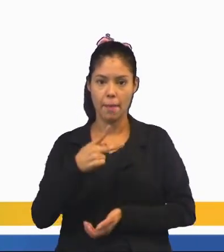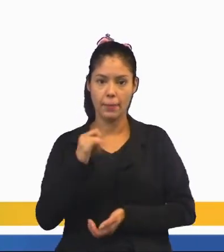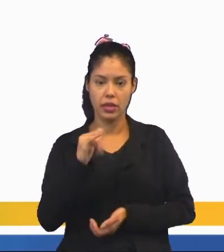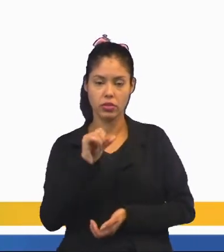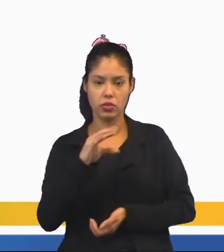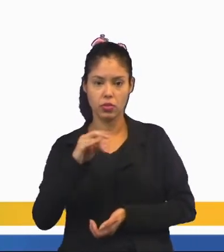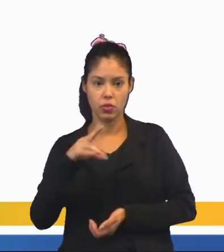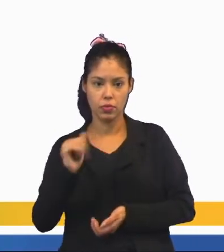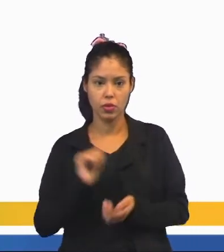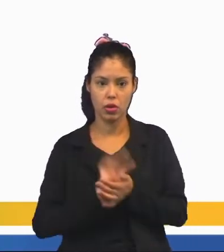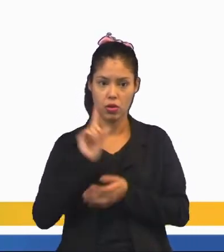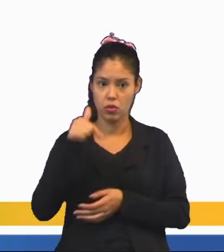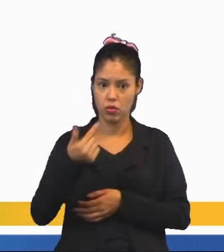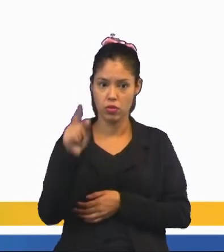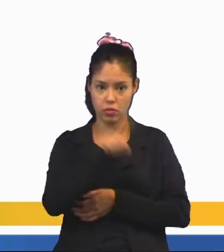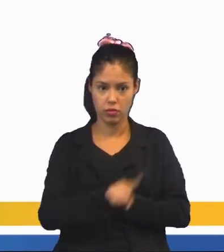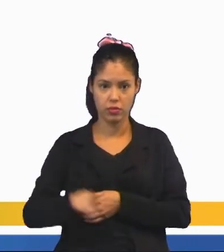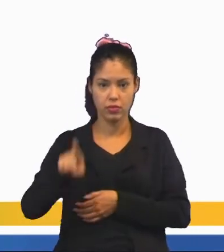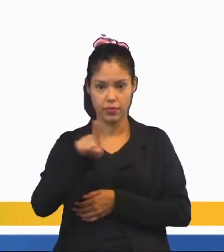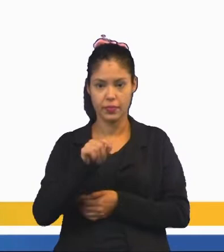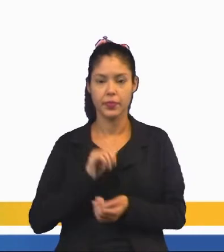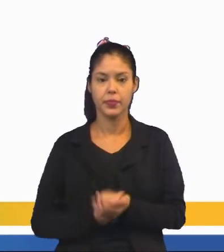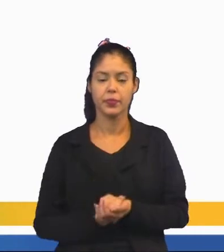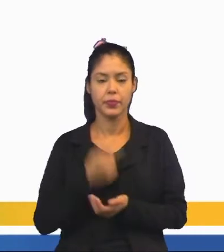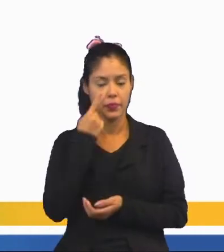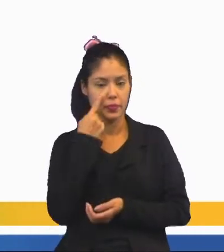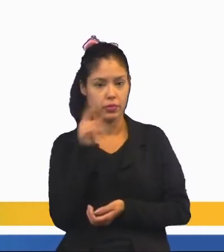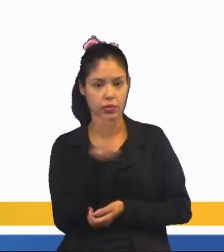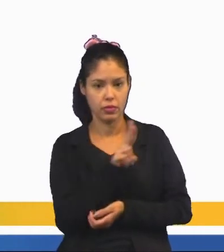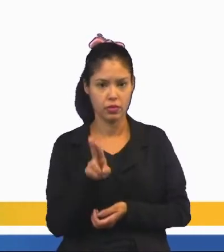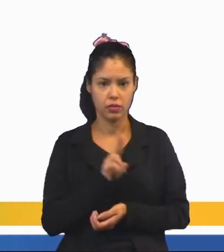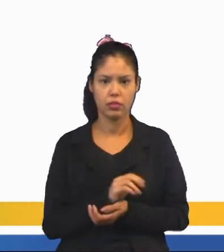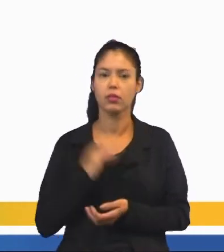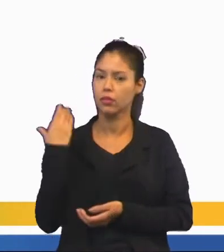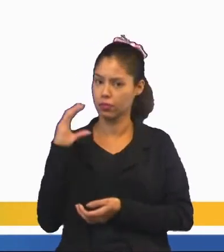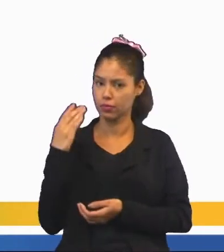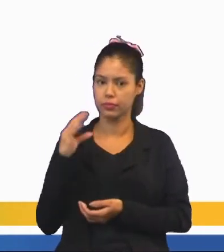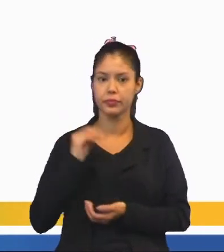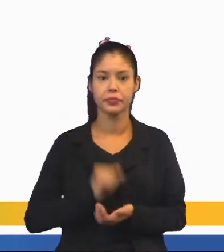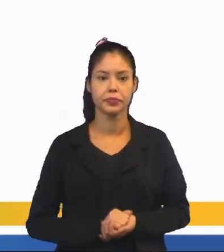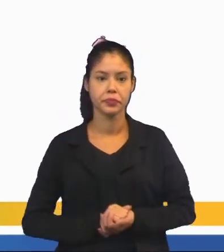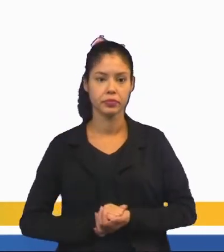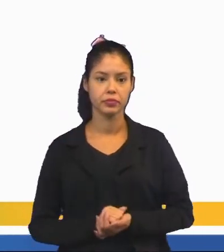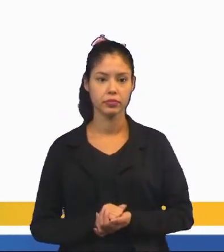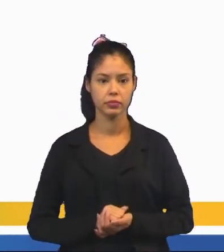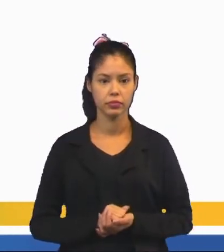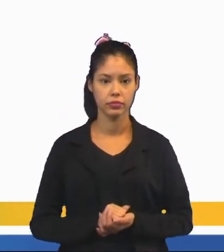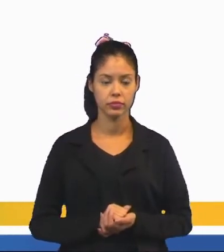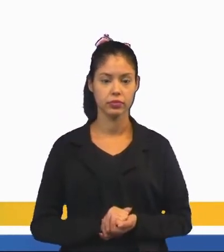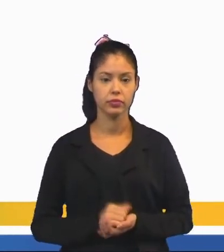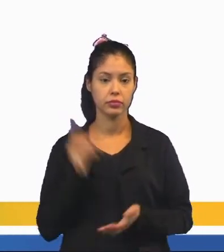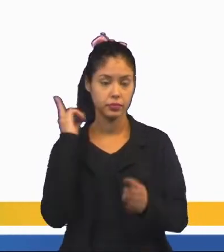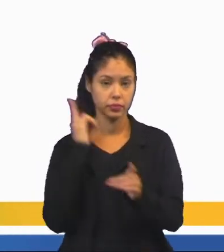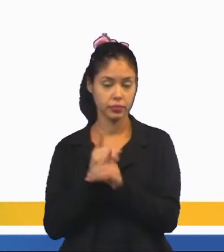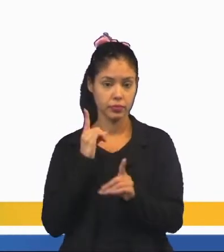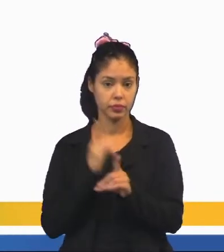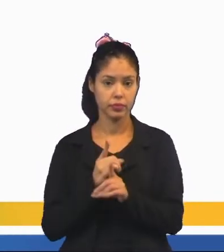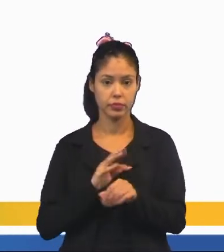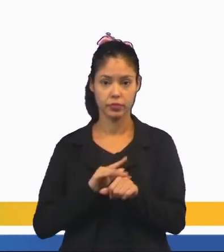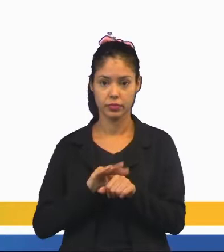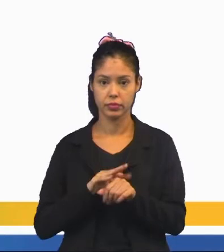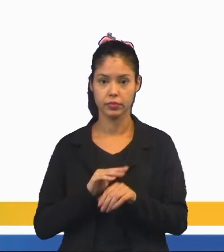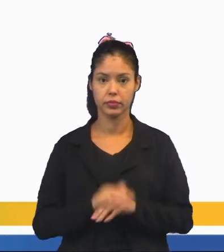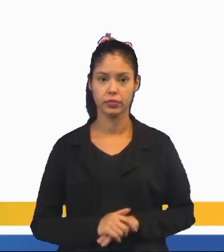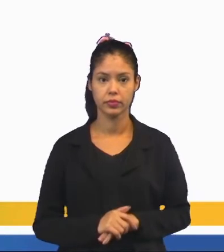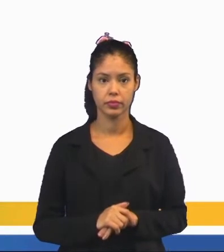cosmocopia e todos esses outros aí, crianças, porque são nomes bem científicos, né? Dá para se identificar a